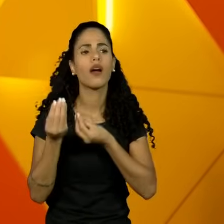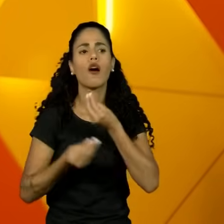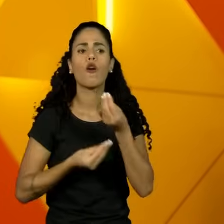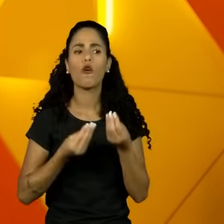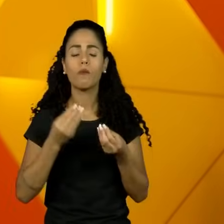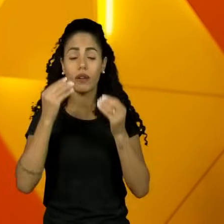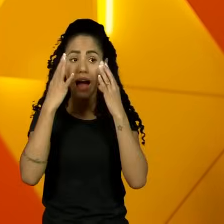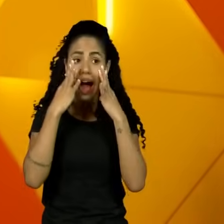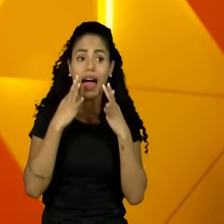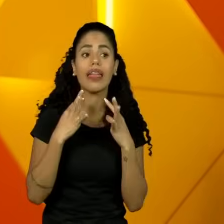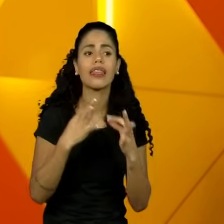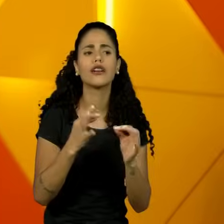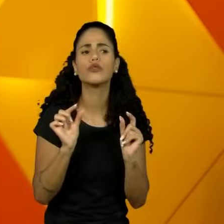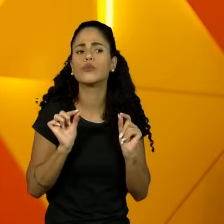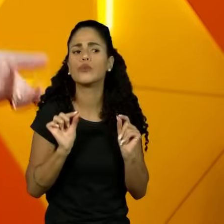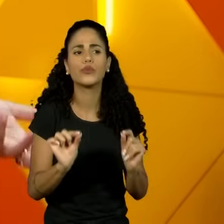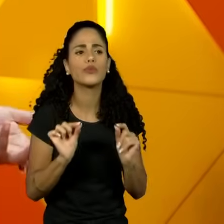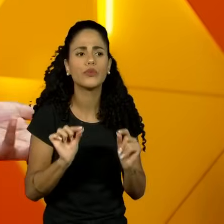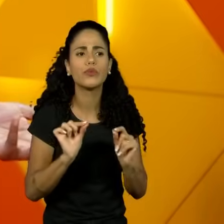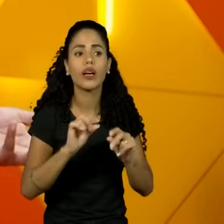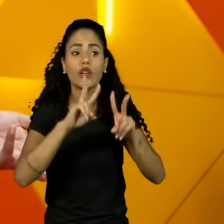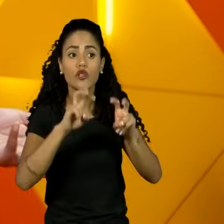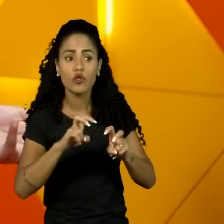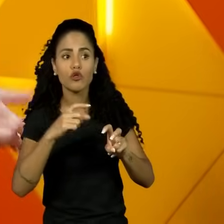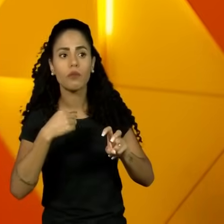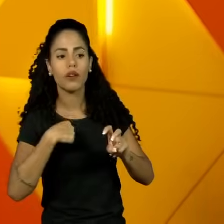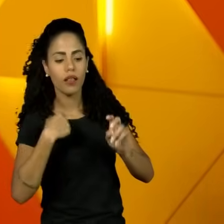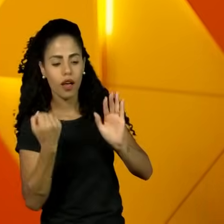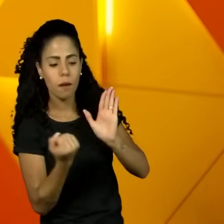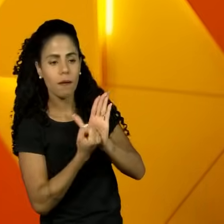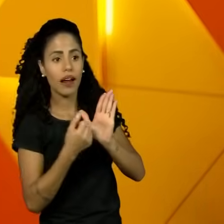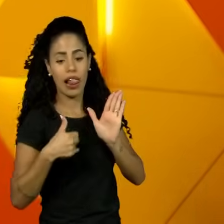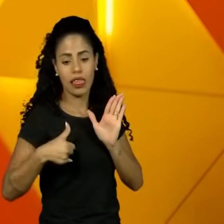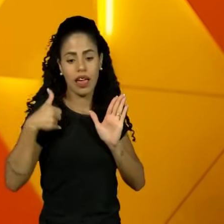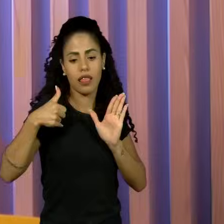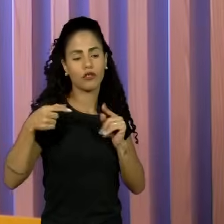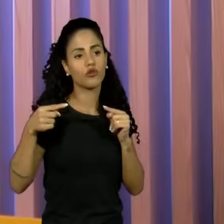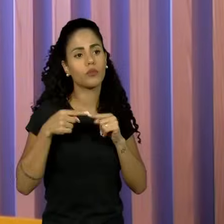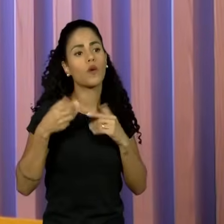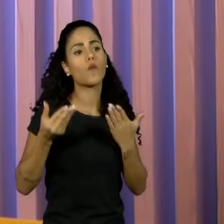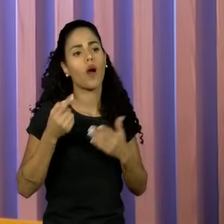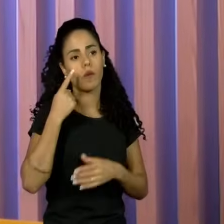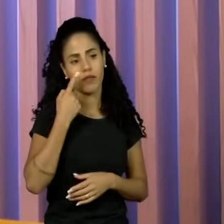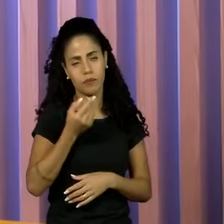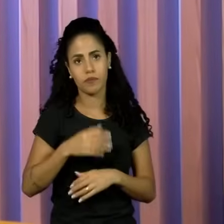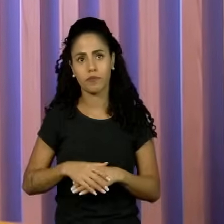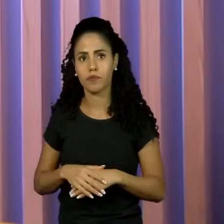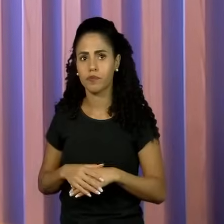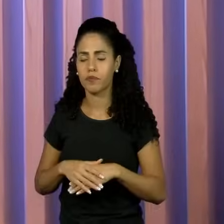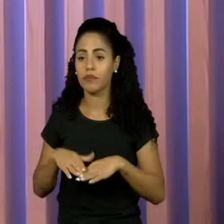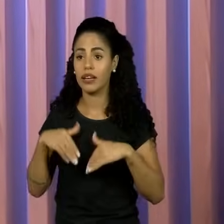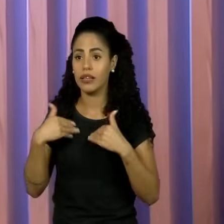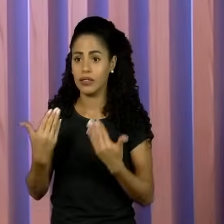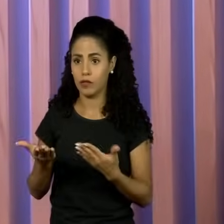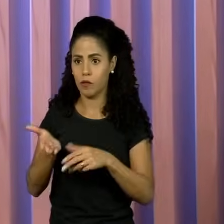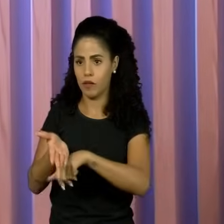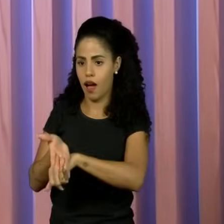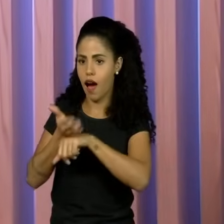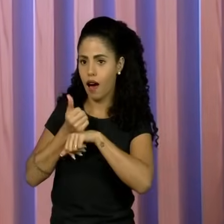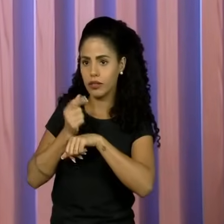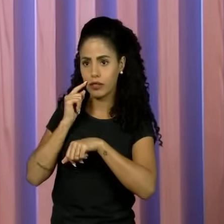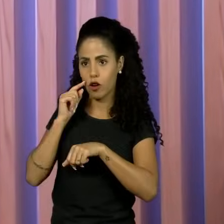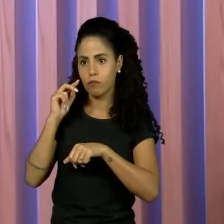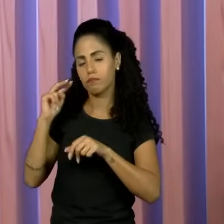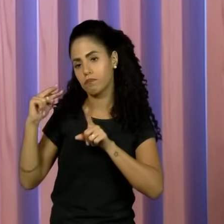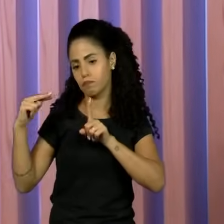precisam ficar atentos com relação a classificações indicativas mesmo dos jogos. Sim. Eu acho que antes disso, olhando um